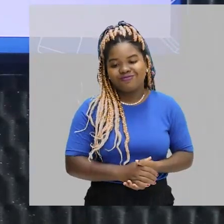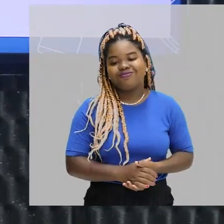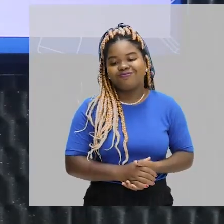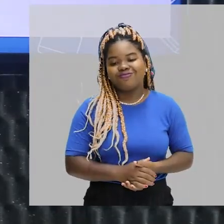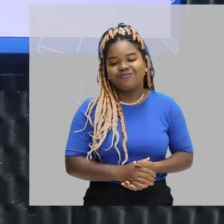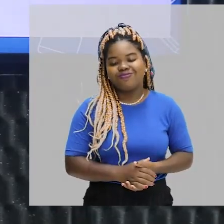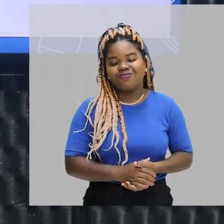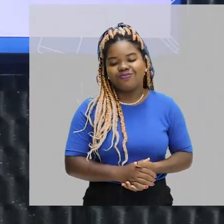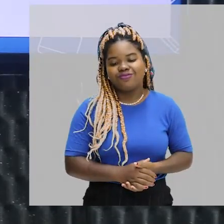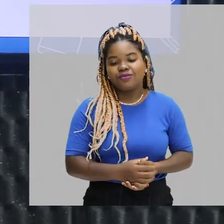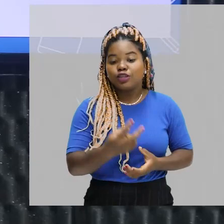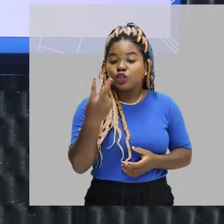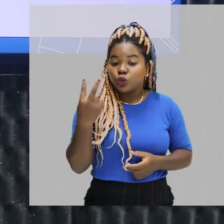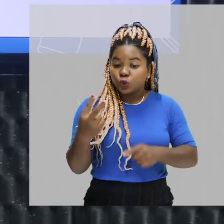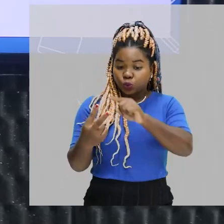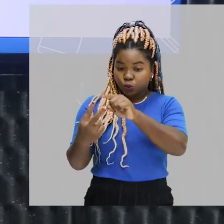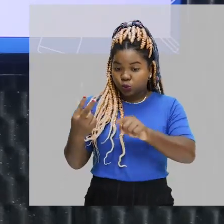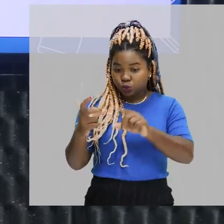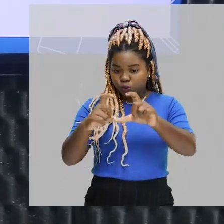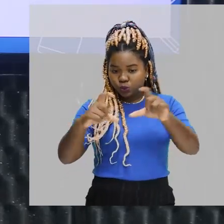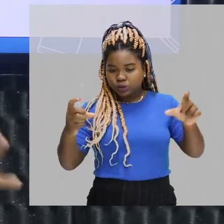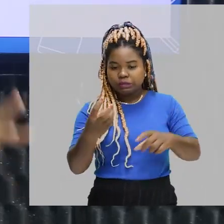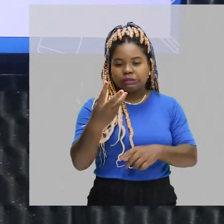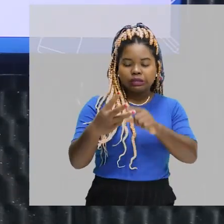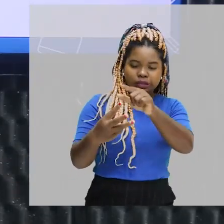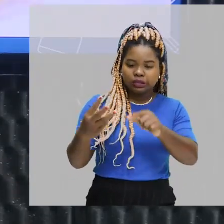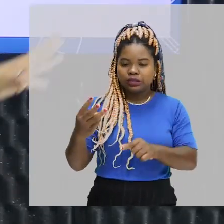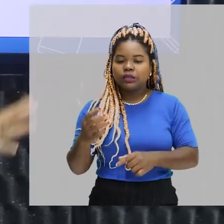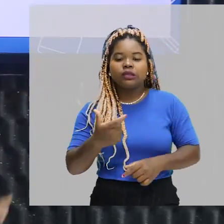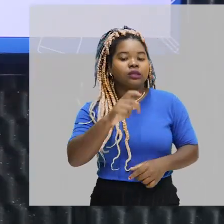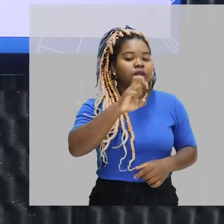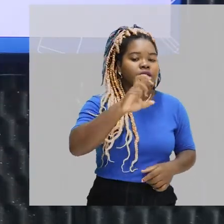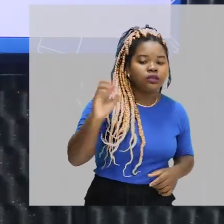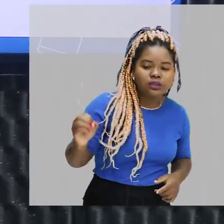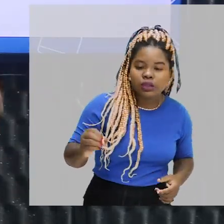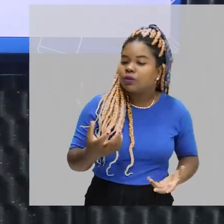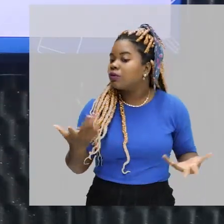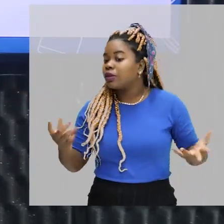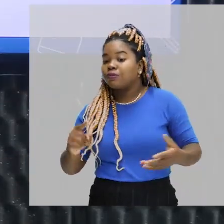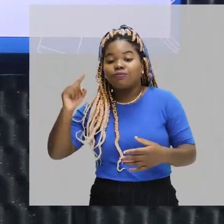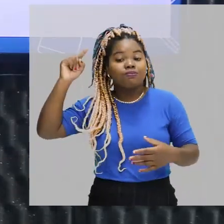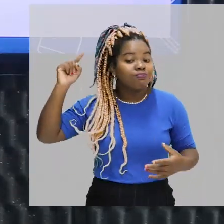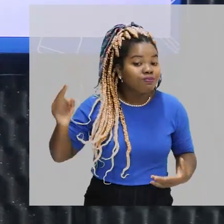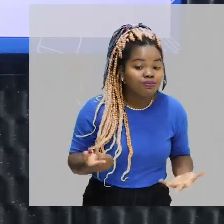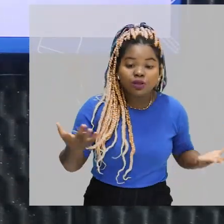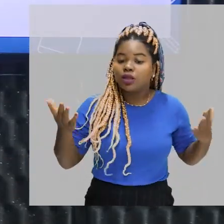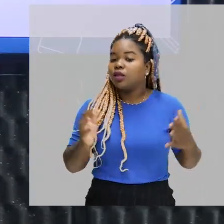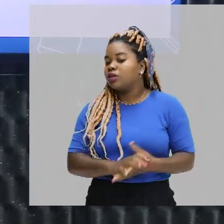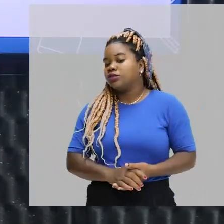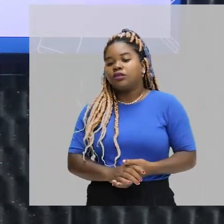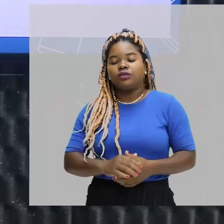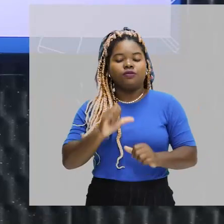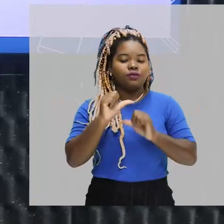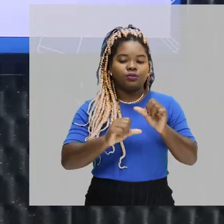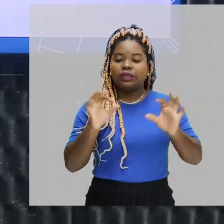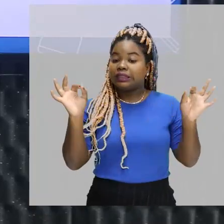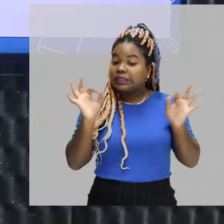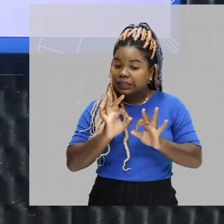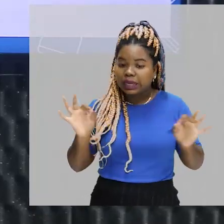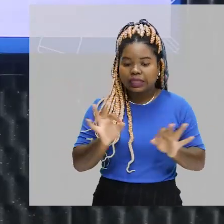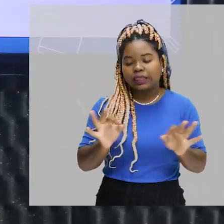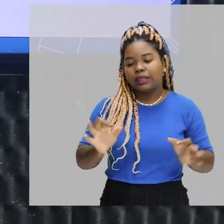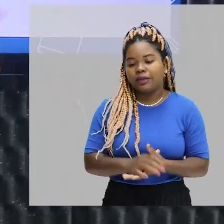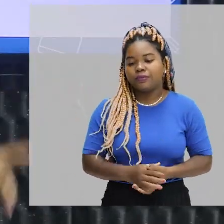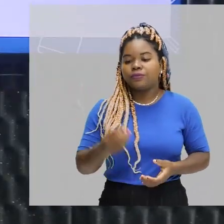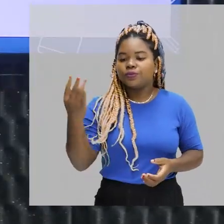composto. 2 elementos, 3 elementos, 50 elementos, 1 milhão de elementos. Não vai alterar, tá